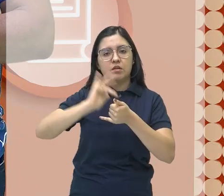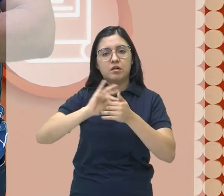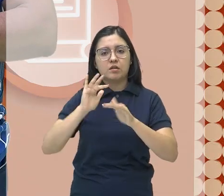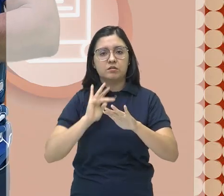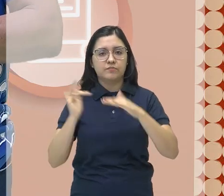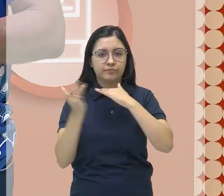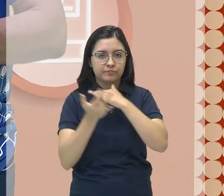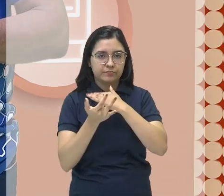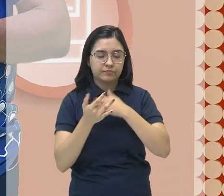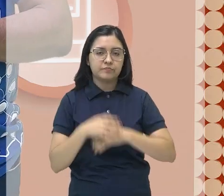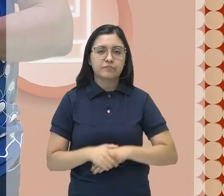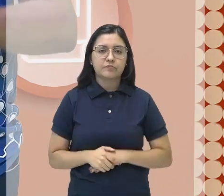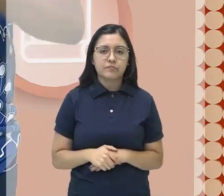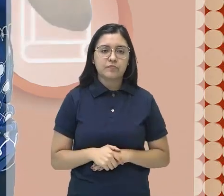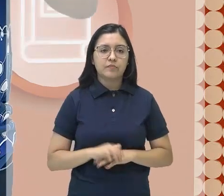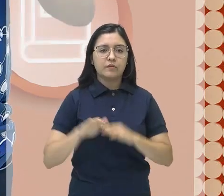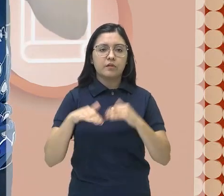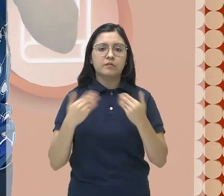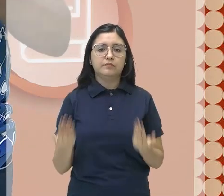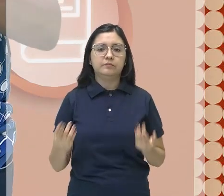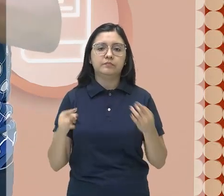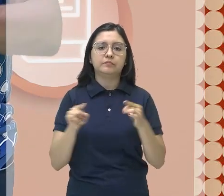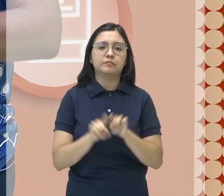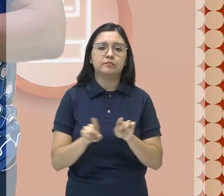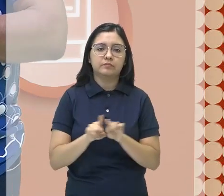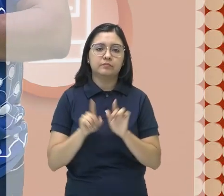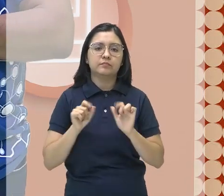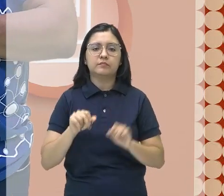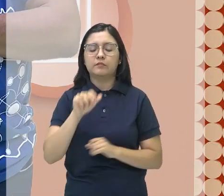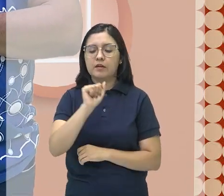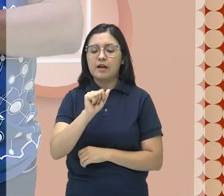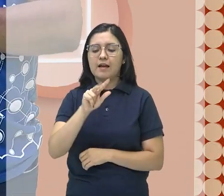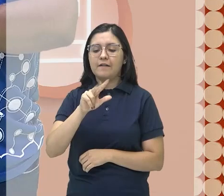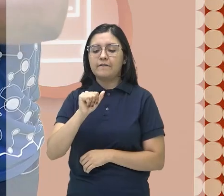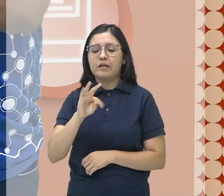Né? Então já criaram até a figura do avatar, né?